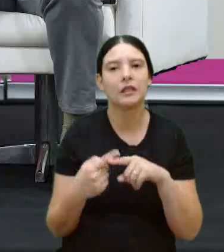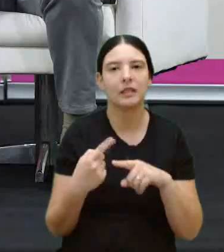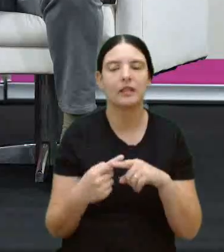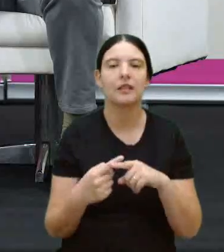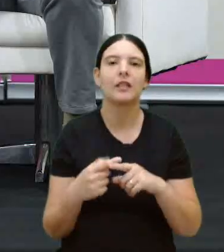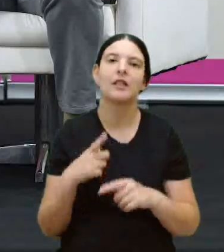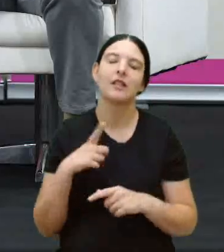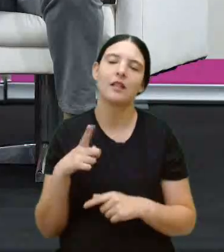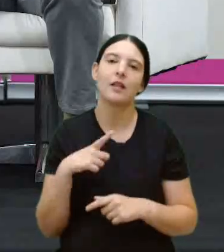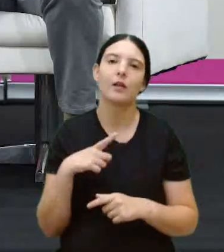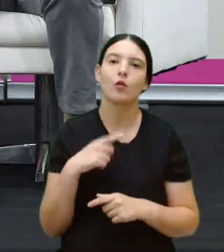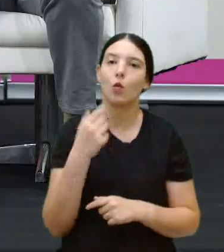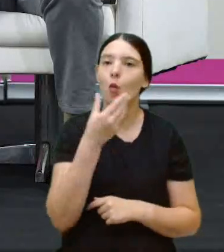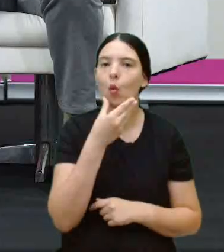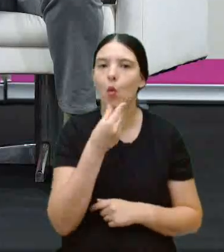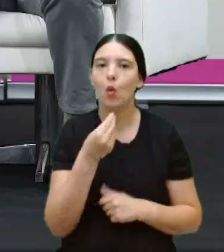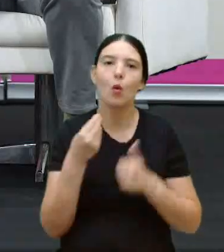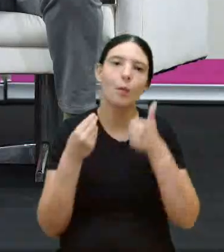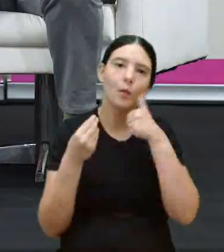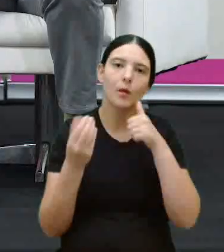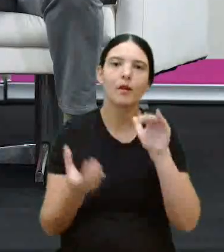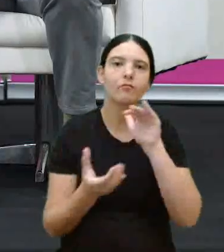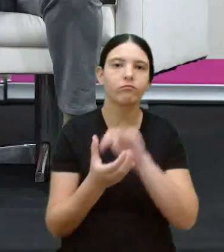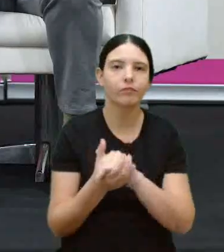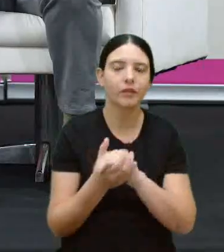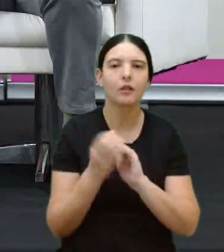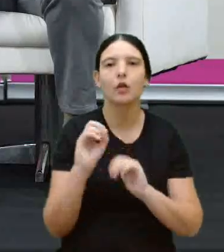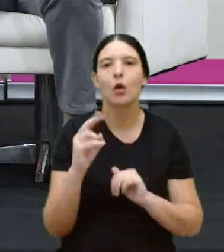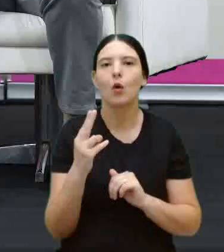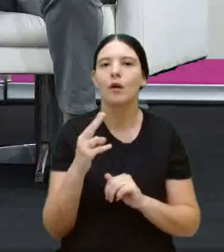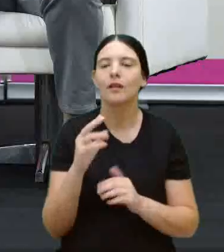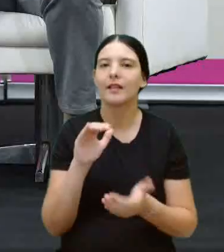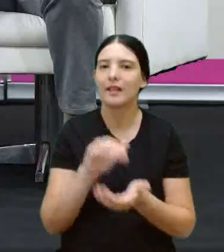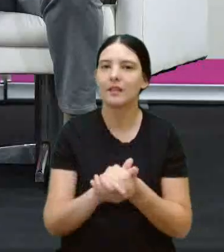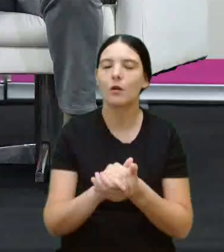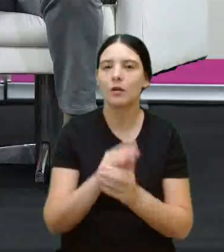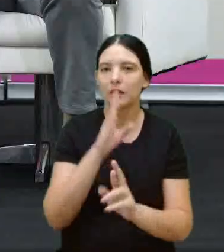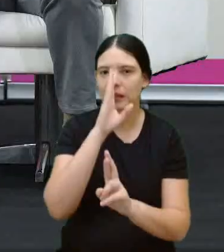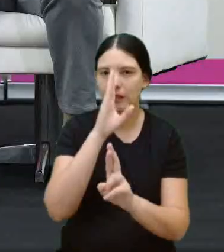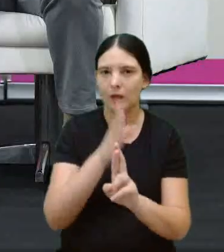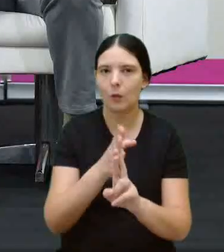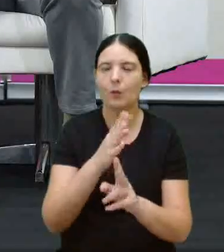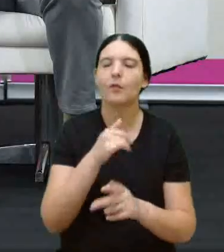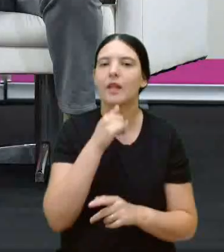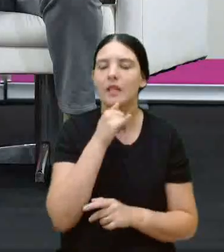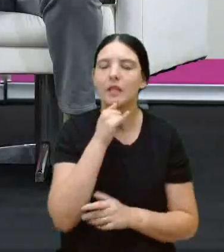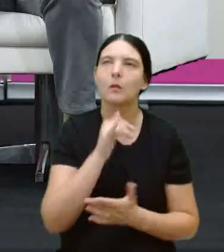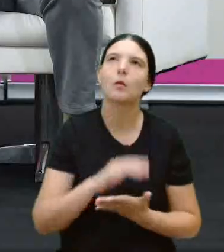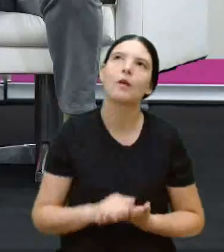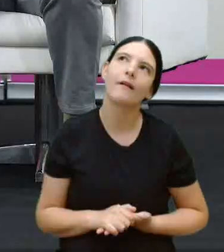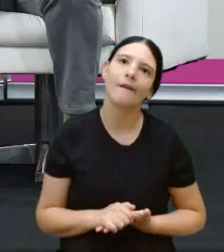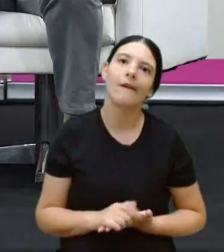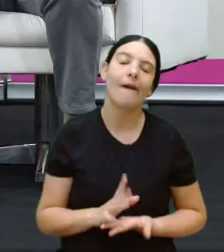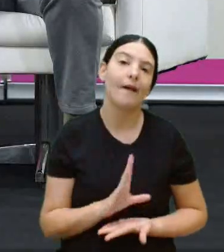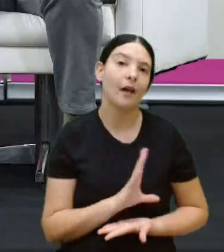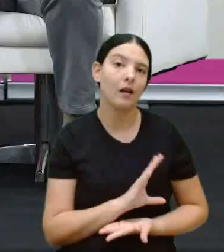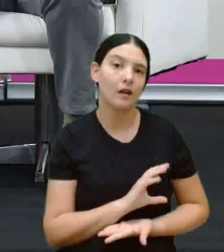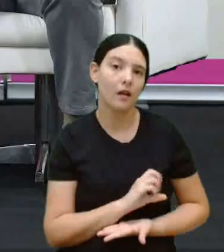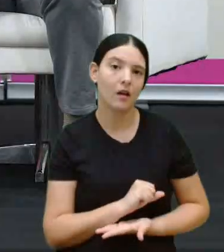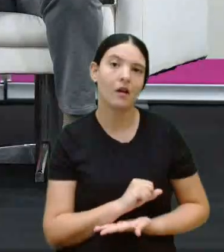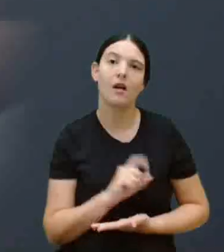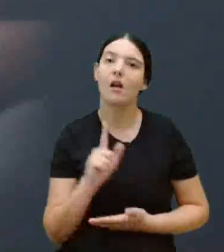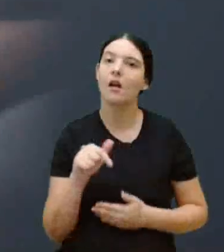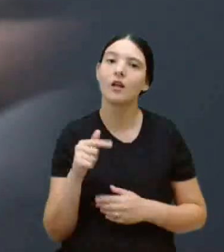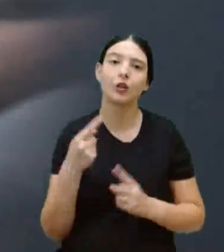mononormatividade, que o casal não é central, isso fica diferente, como a Daniela falou. Então, amar é qualquer tipo